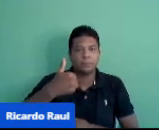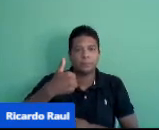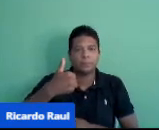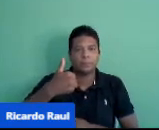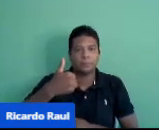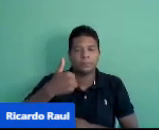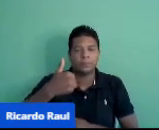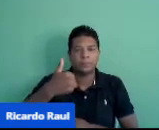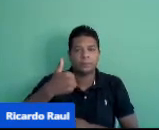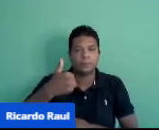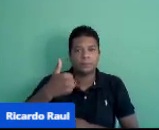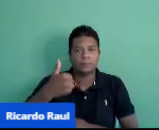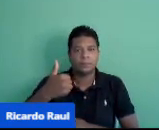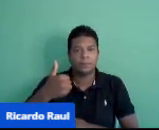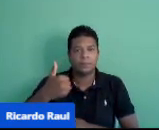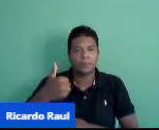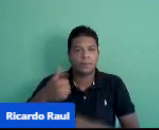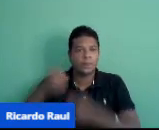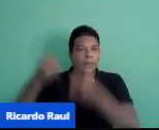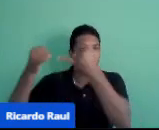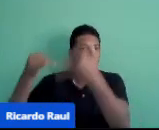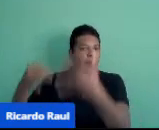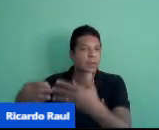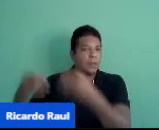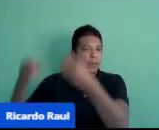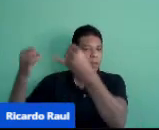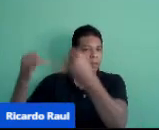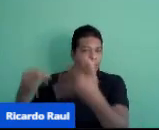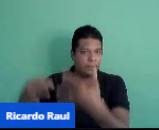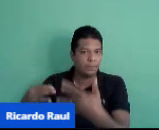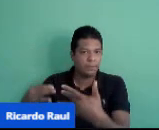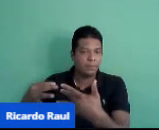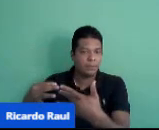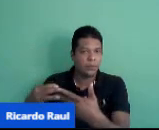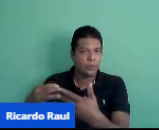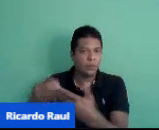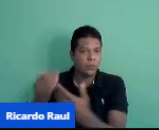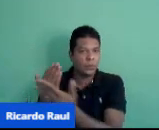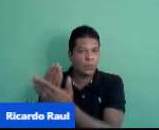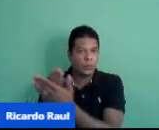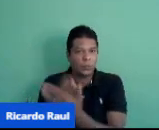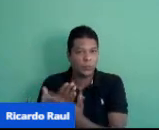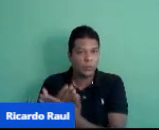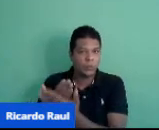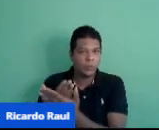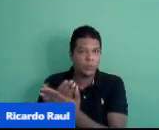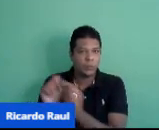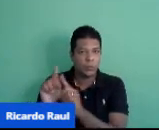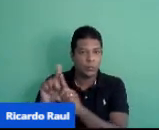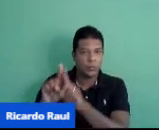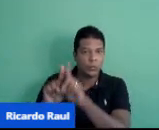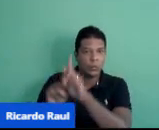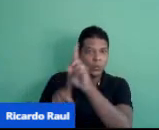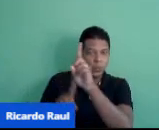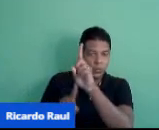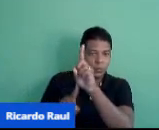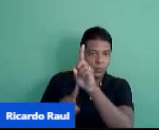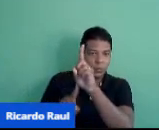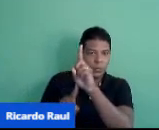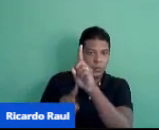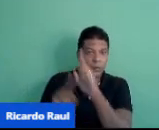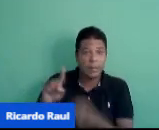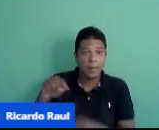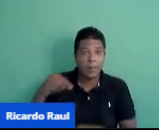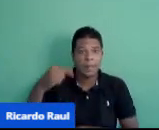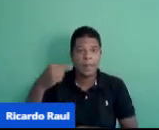tratamento da informação, né? Com estudo de tabelas e gráficos não sendo setor, para depois chegar